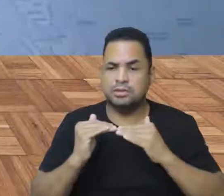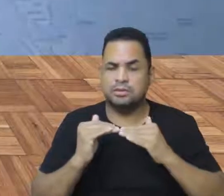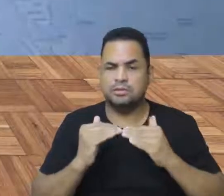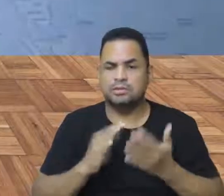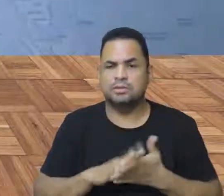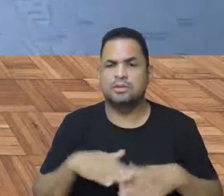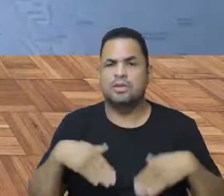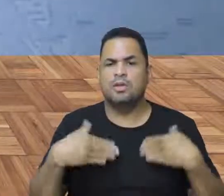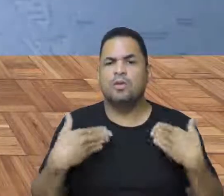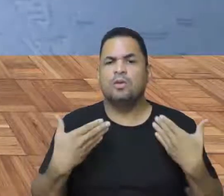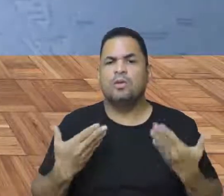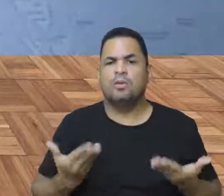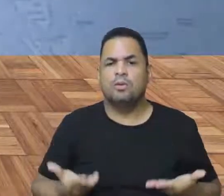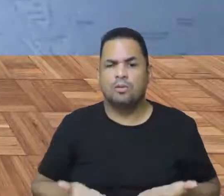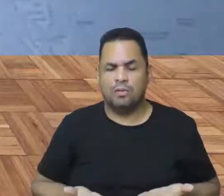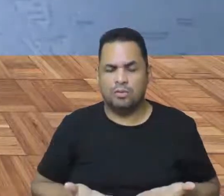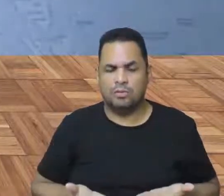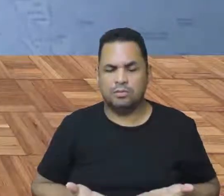No momento em que